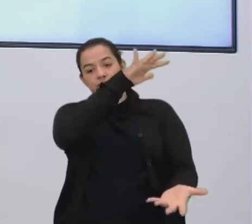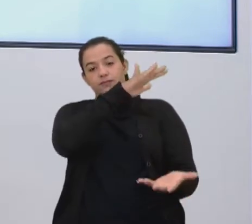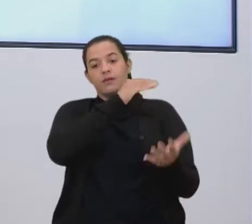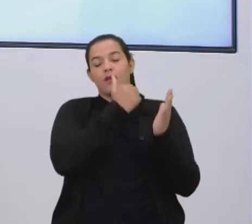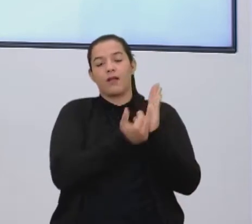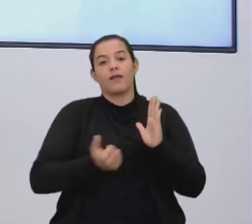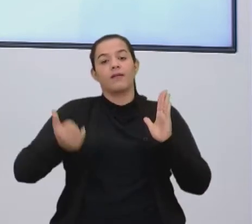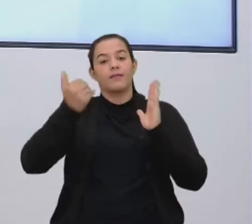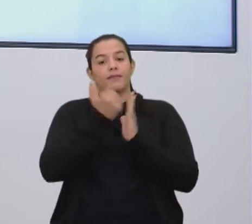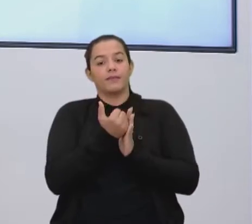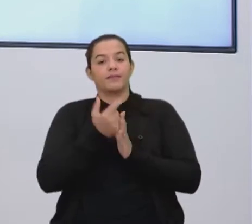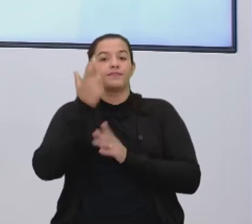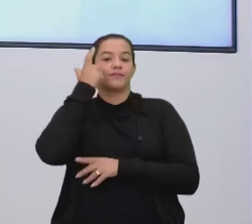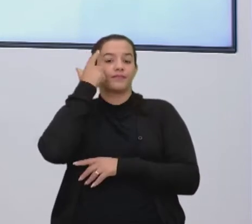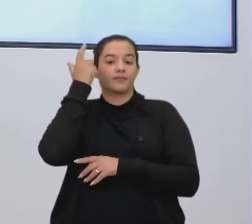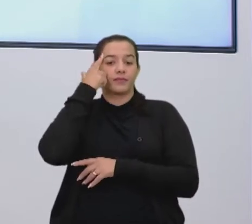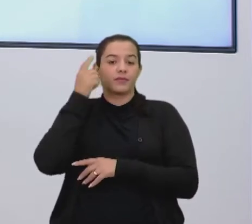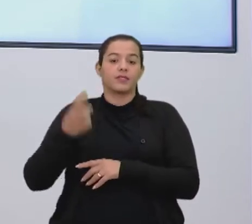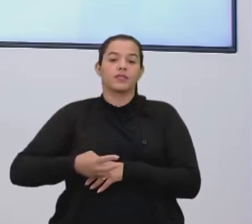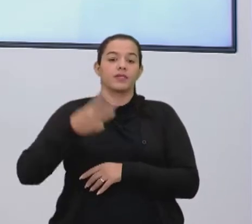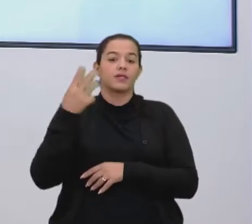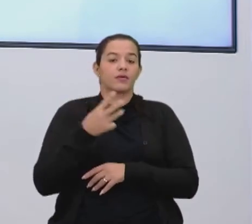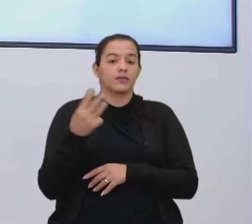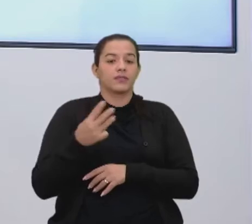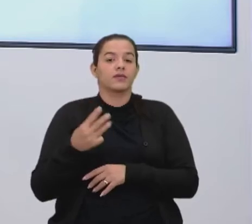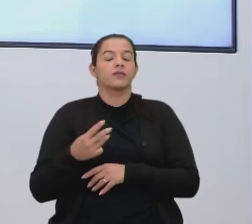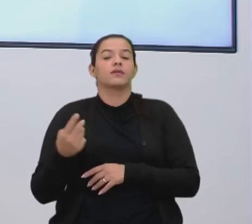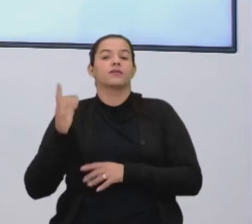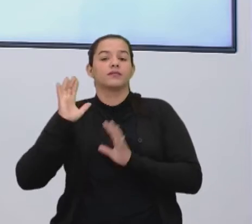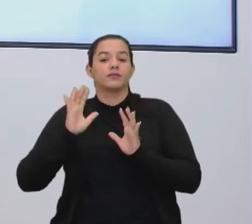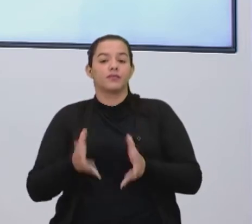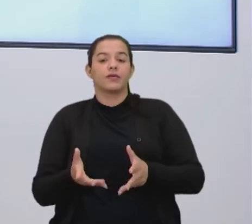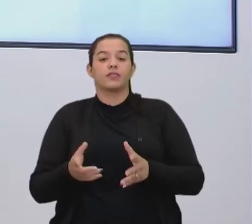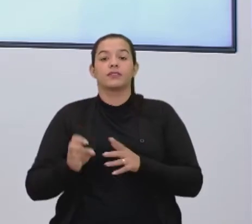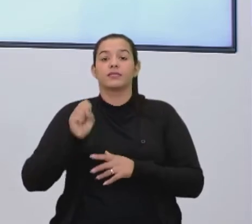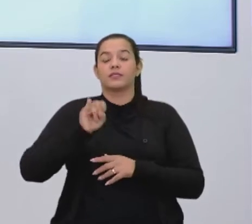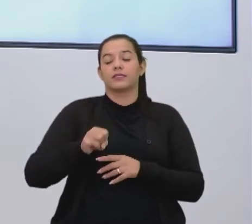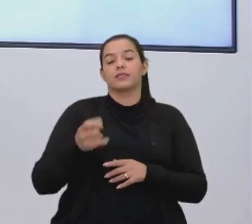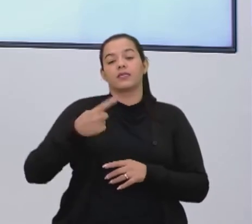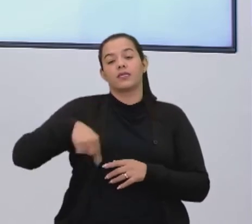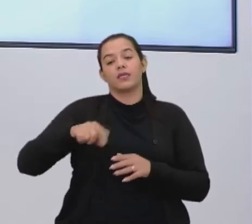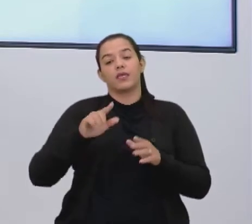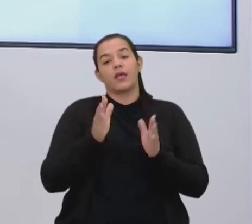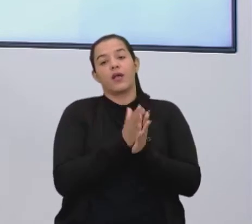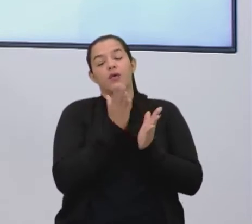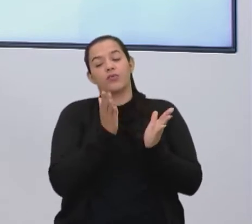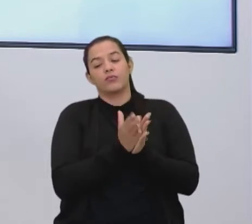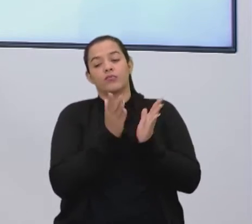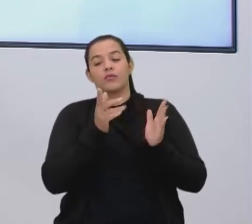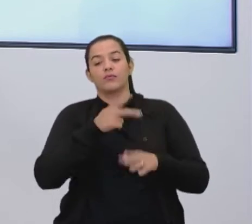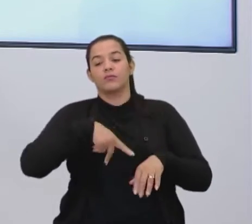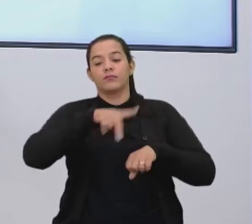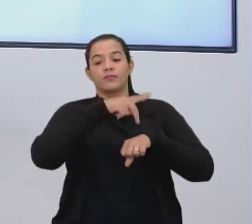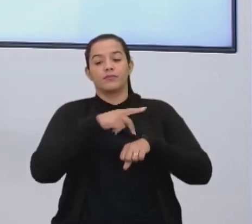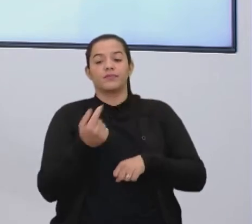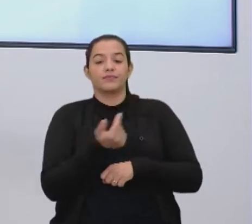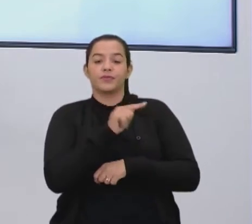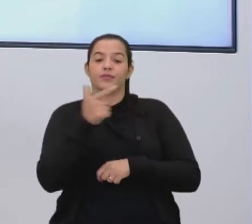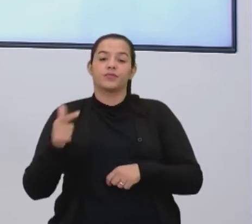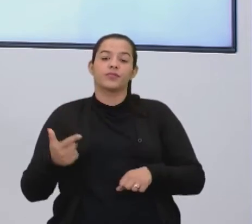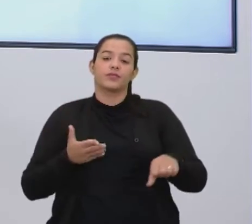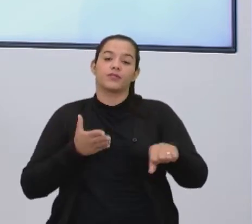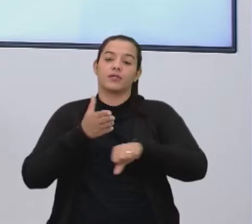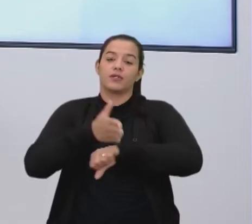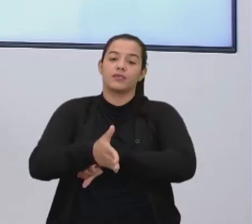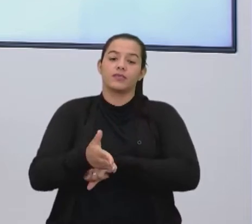a mais e até pensando sobre uma terceira dose da vacina, sendo que países mais pobres não estavam tendo acesso